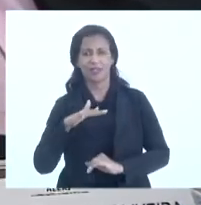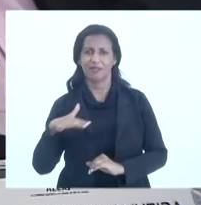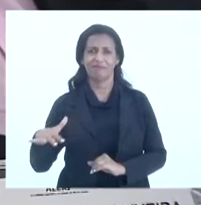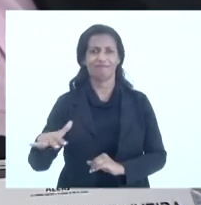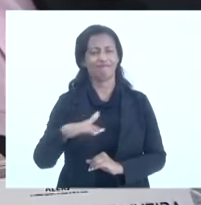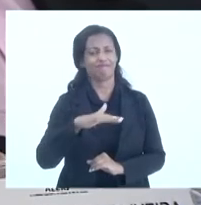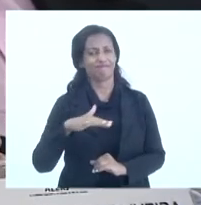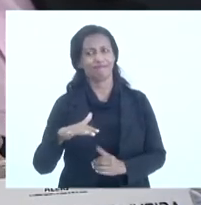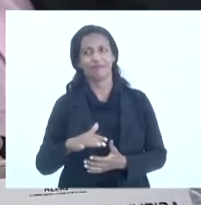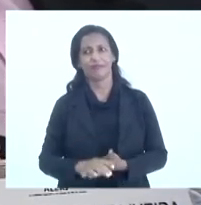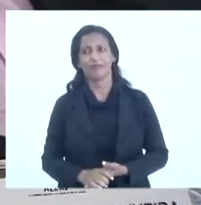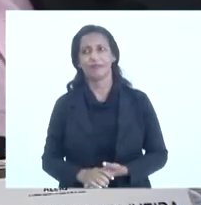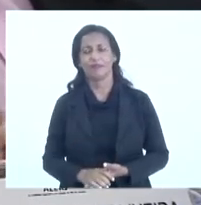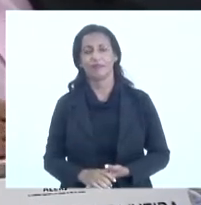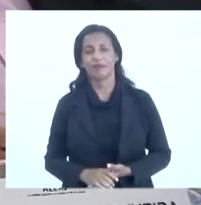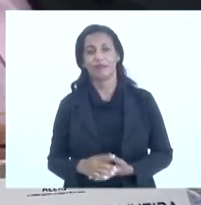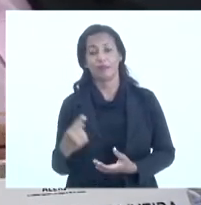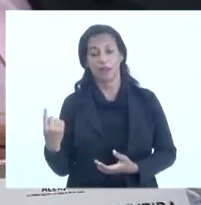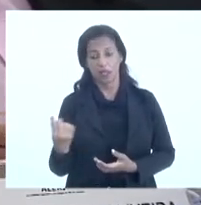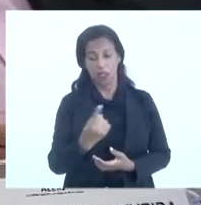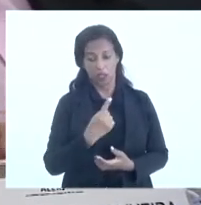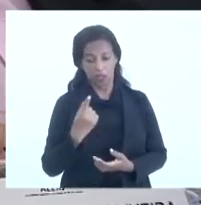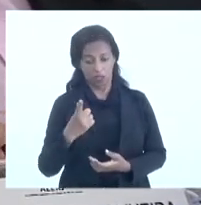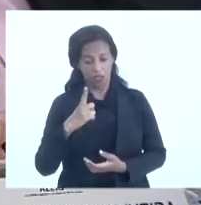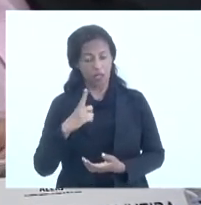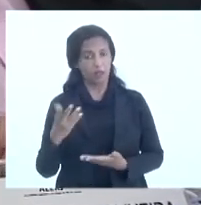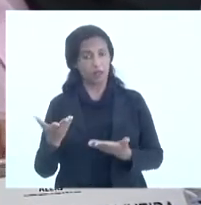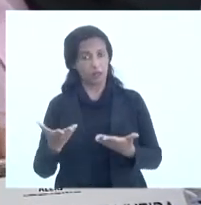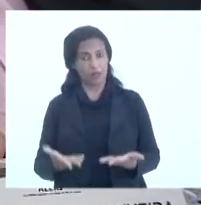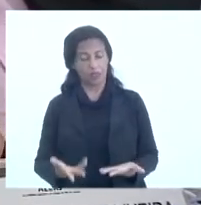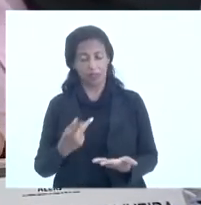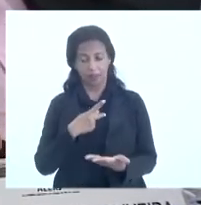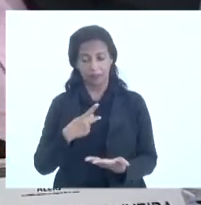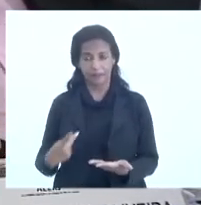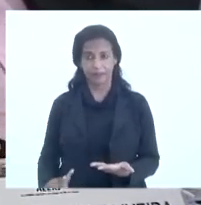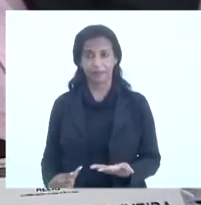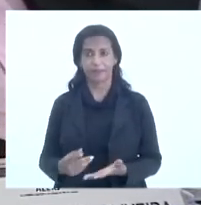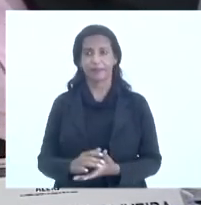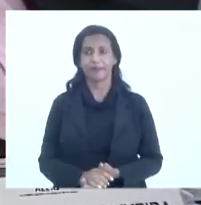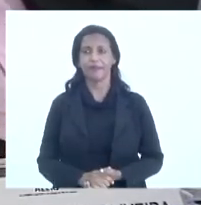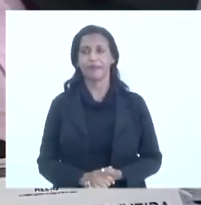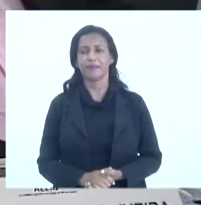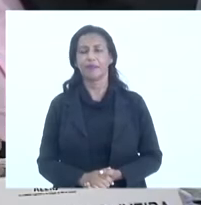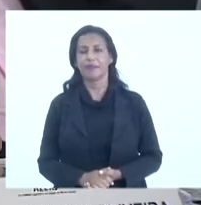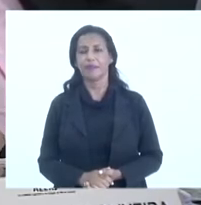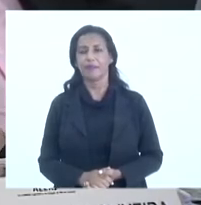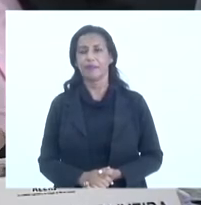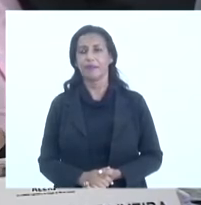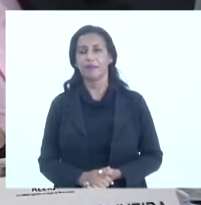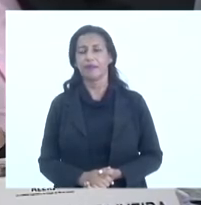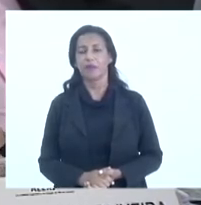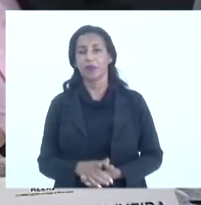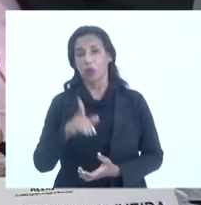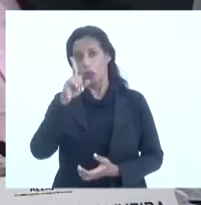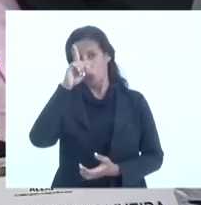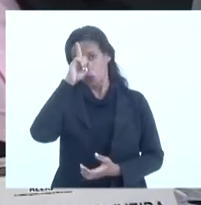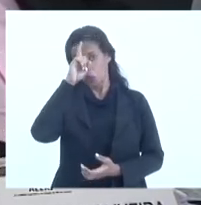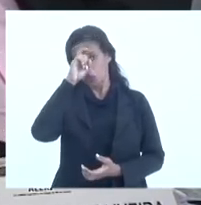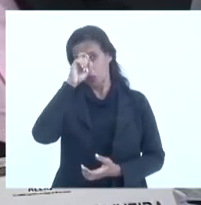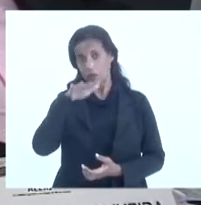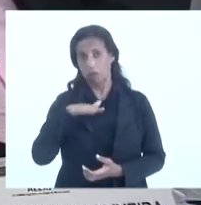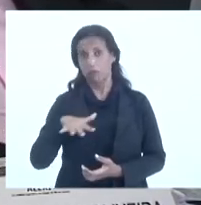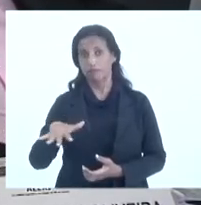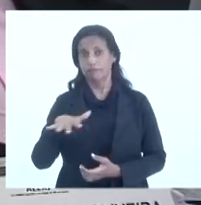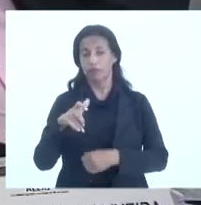região. E nós temos aqui, presidente, o nosso hospital regional, que